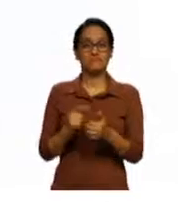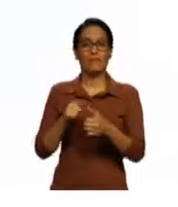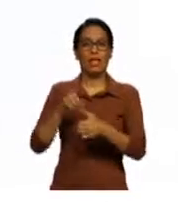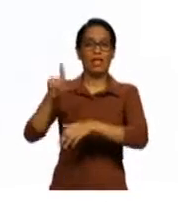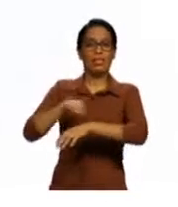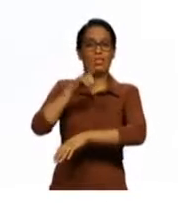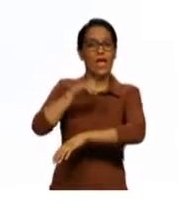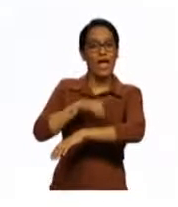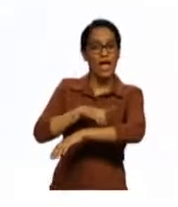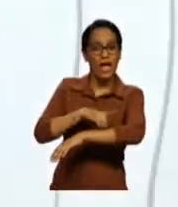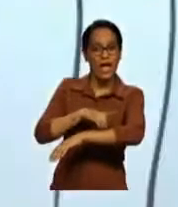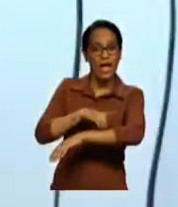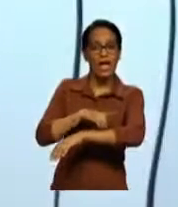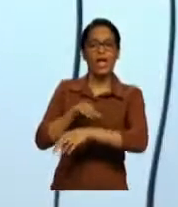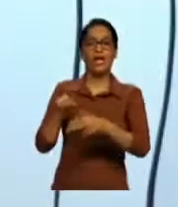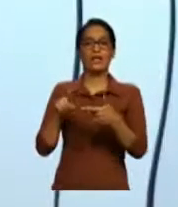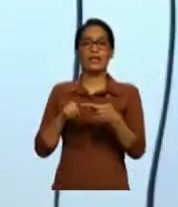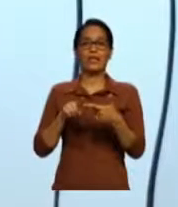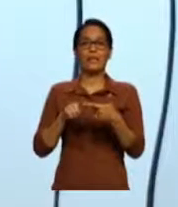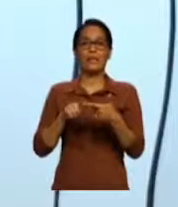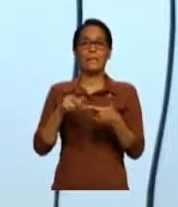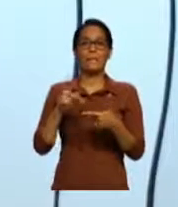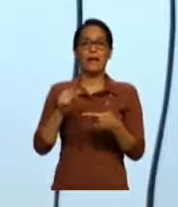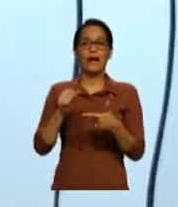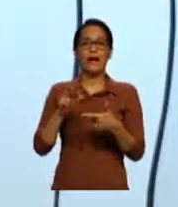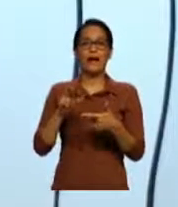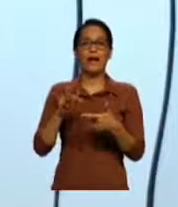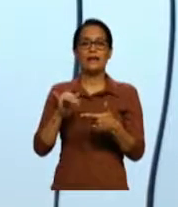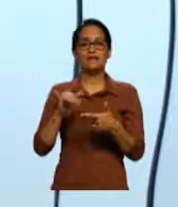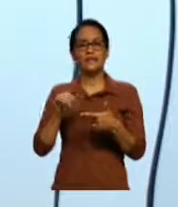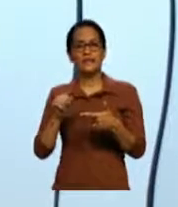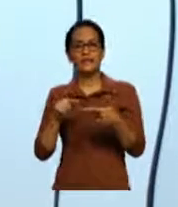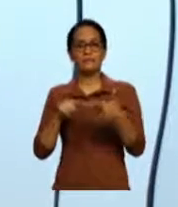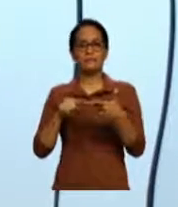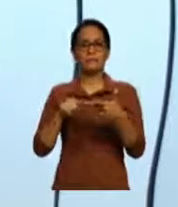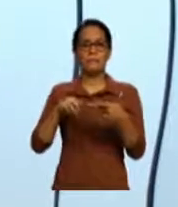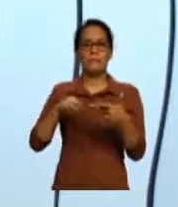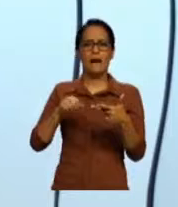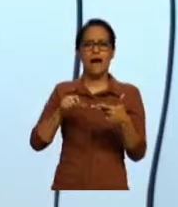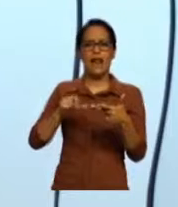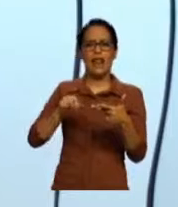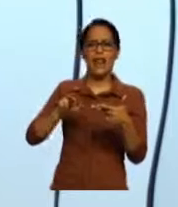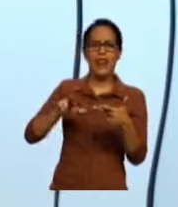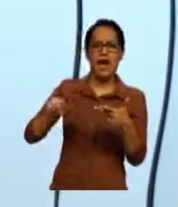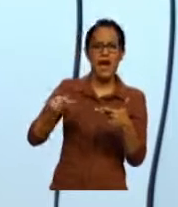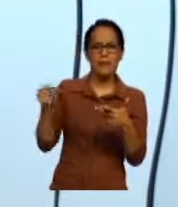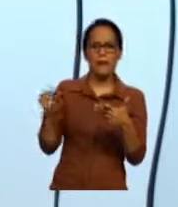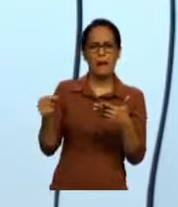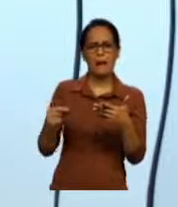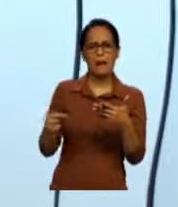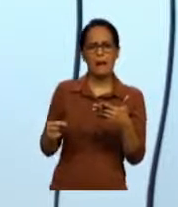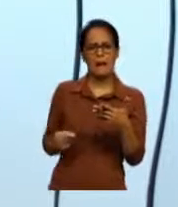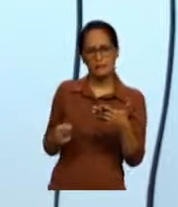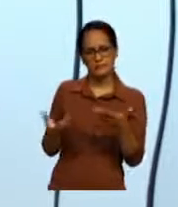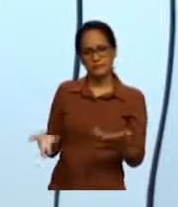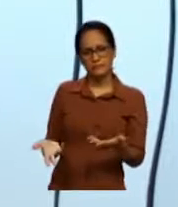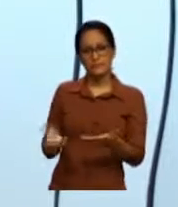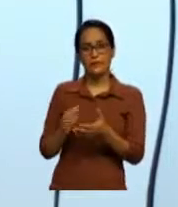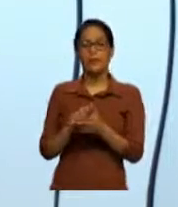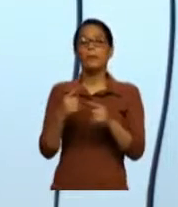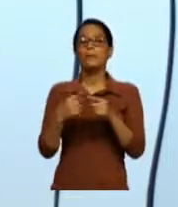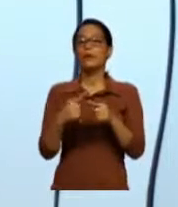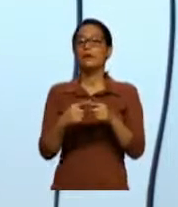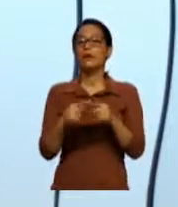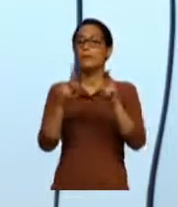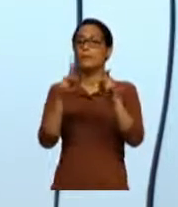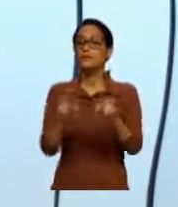dengue, doenças parasitárias, malária e por aí vai. Por quê? Pessoas